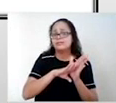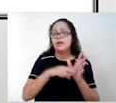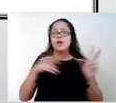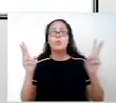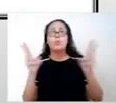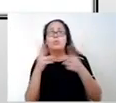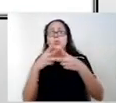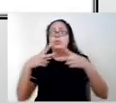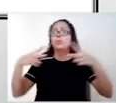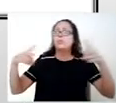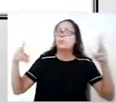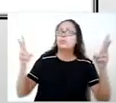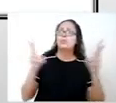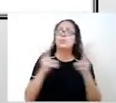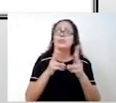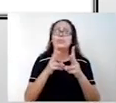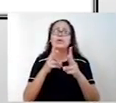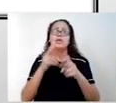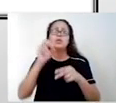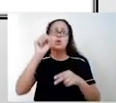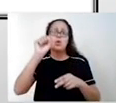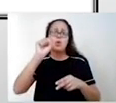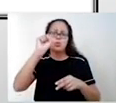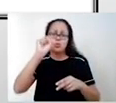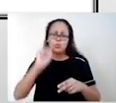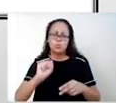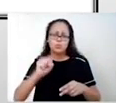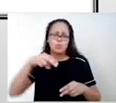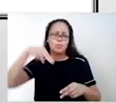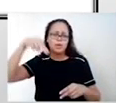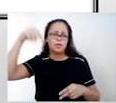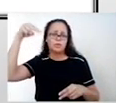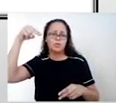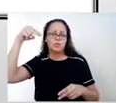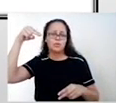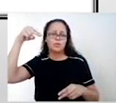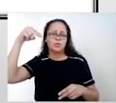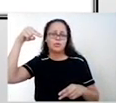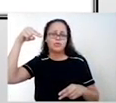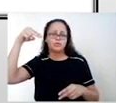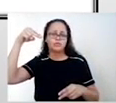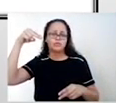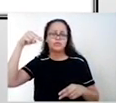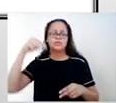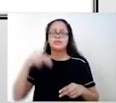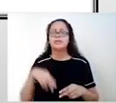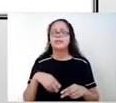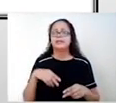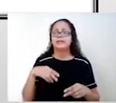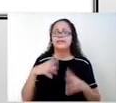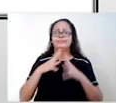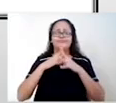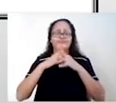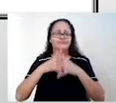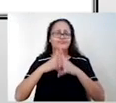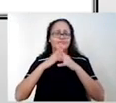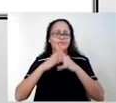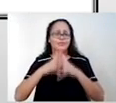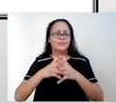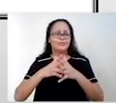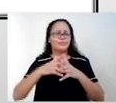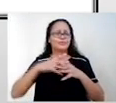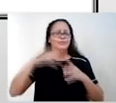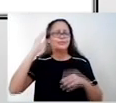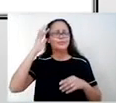um vento ventou do sul para o norte e desarrumou seus pensamentos. Um vento